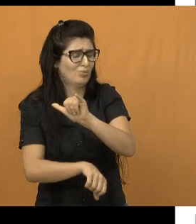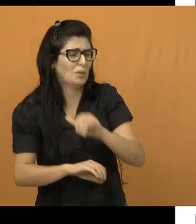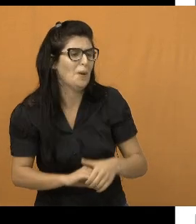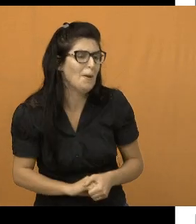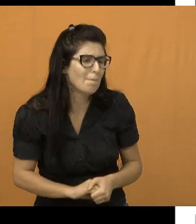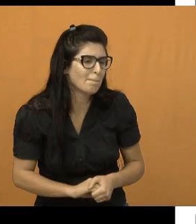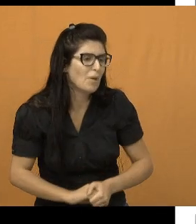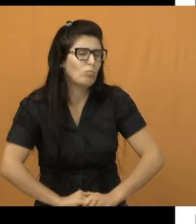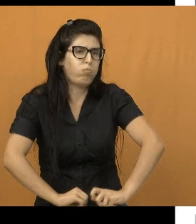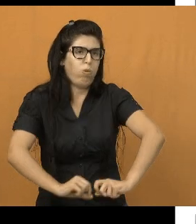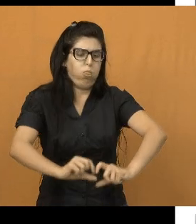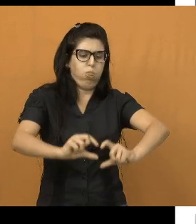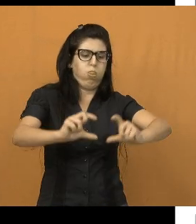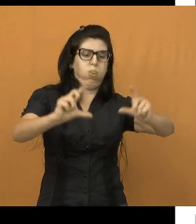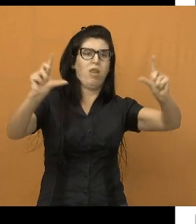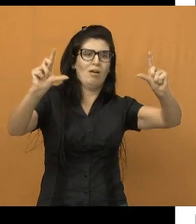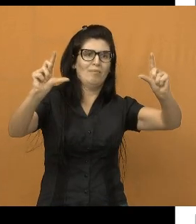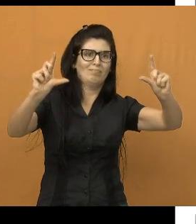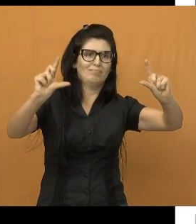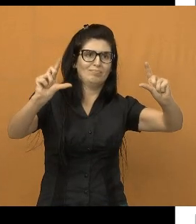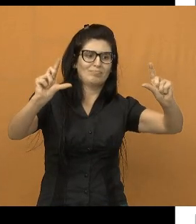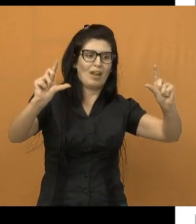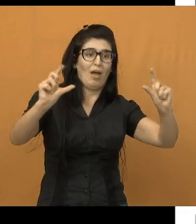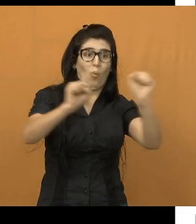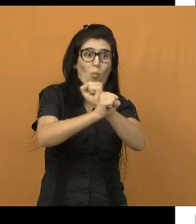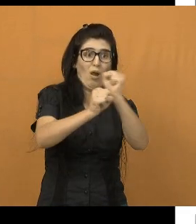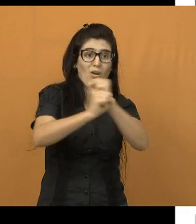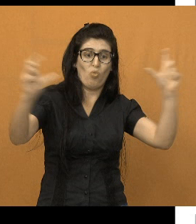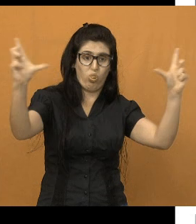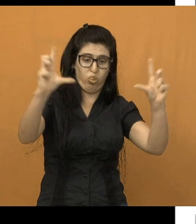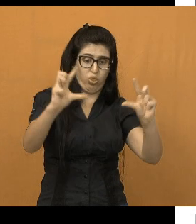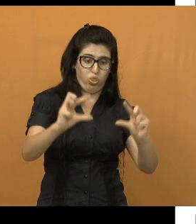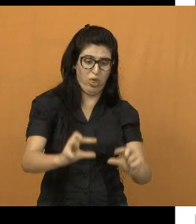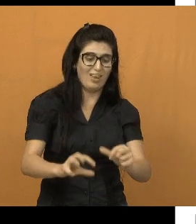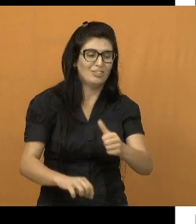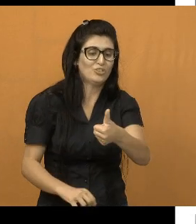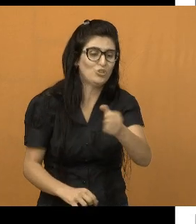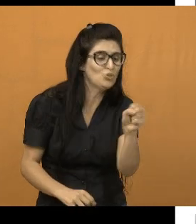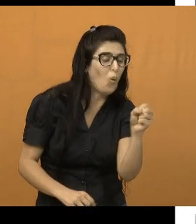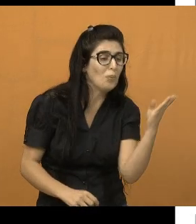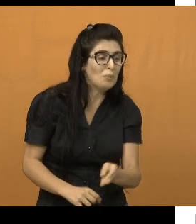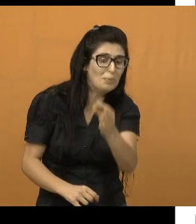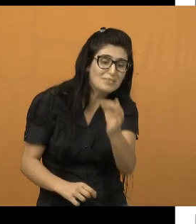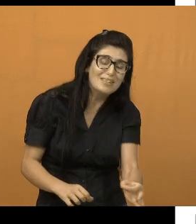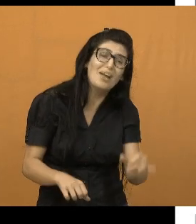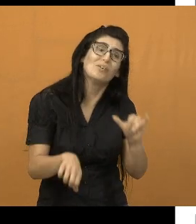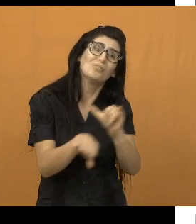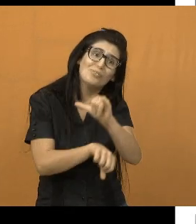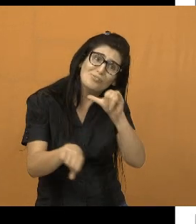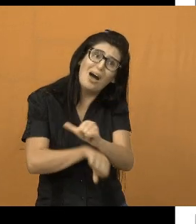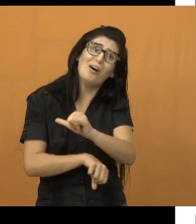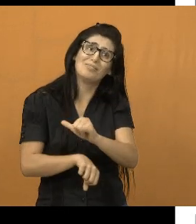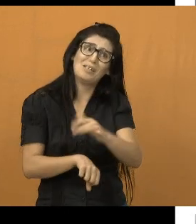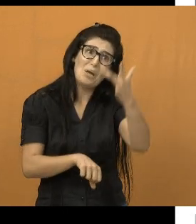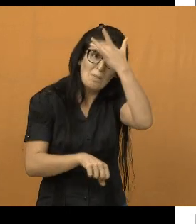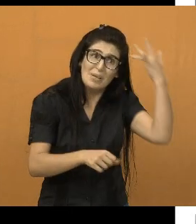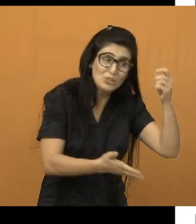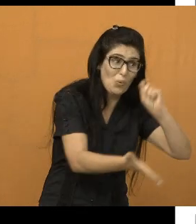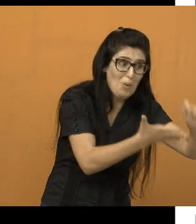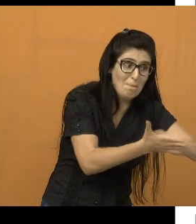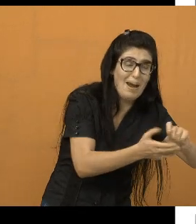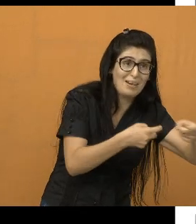e encerramos com uma média de 18% de faltas de absenteísmo na